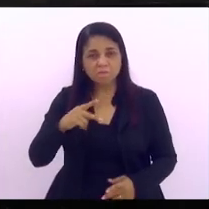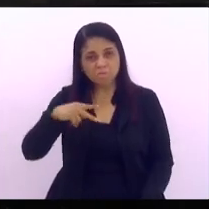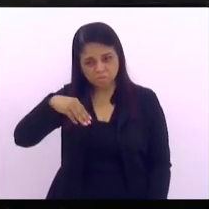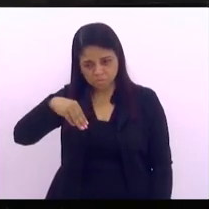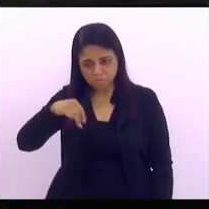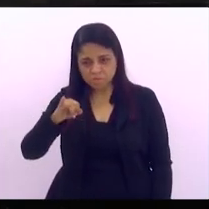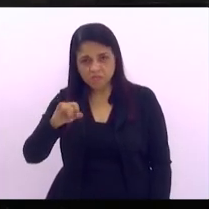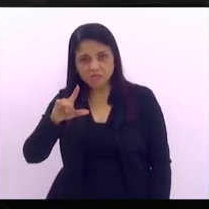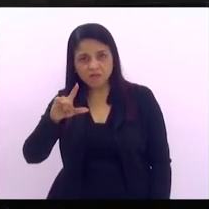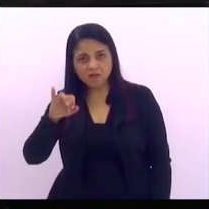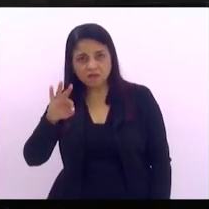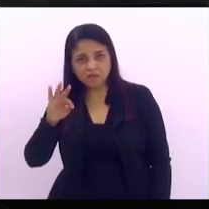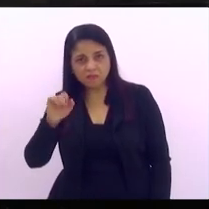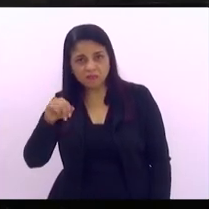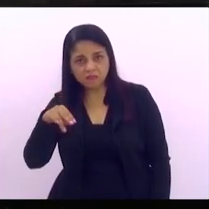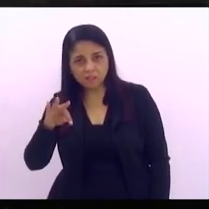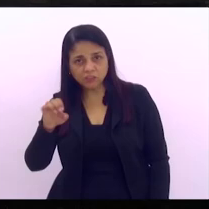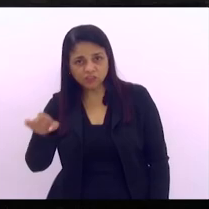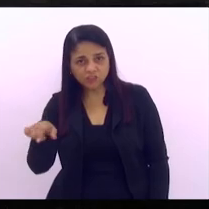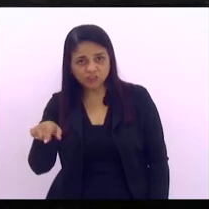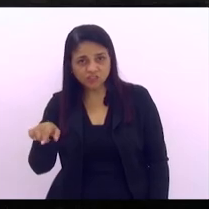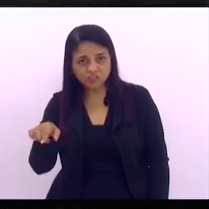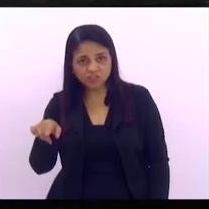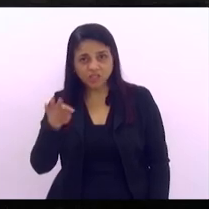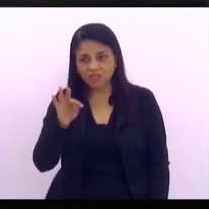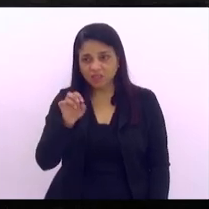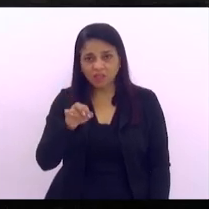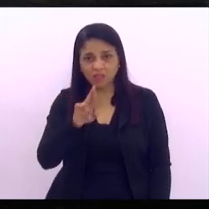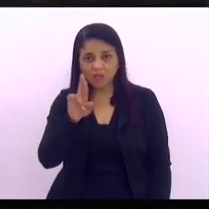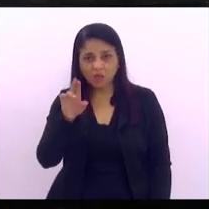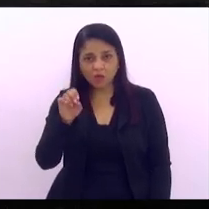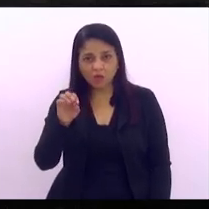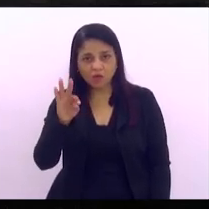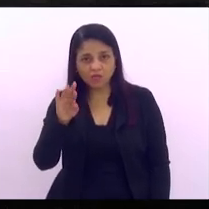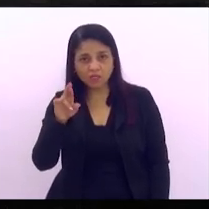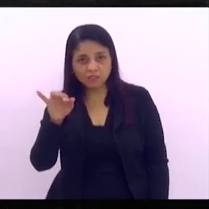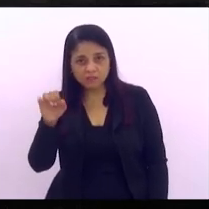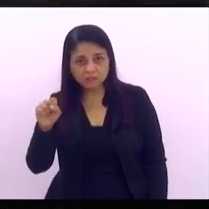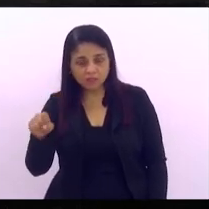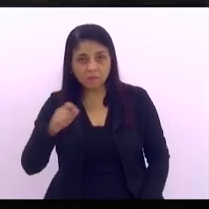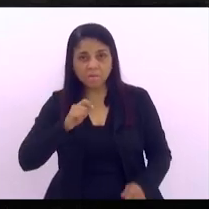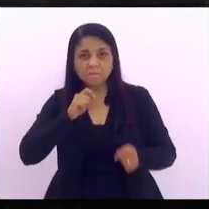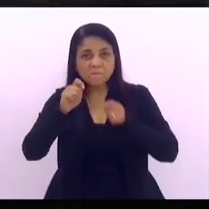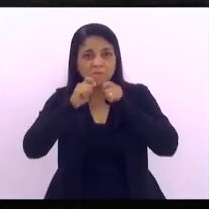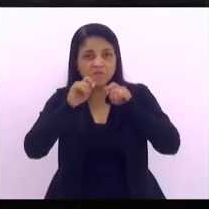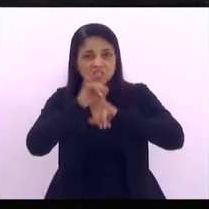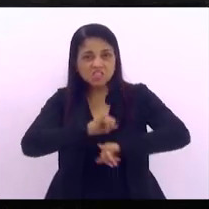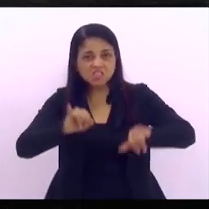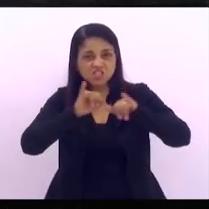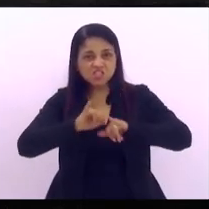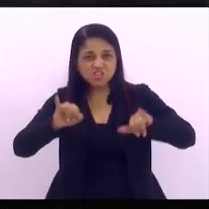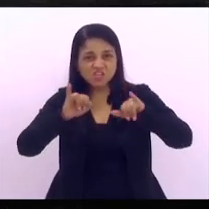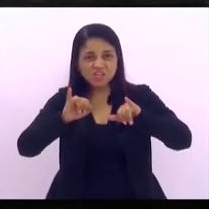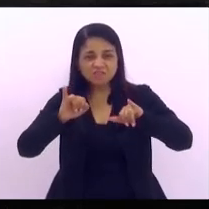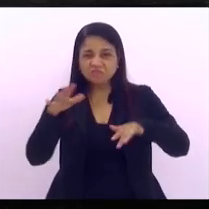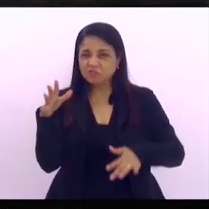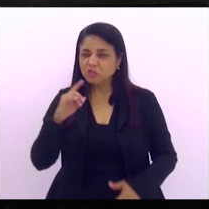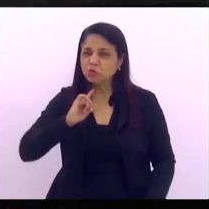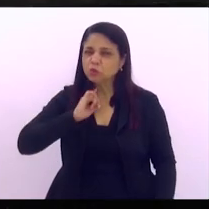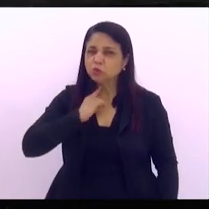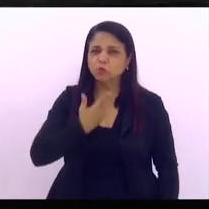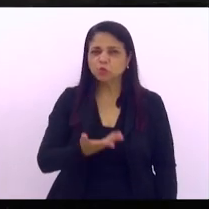eles são terroristas. E aí vem essa imunda, essa mídia imunda, com jornalecos que deixaram de exercer a